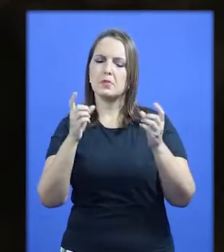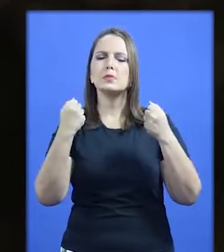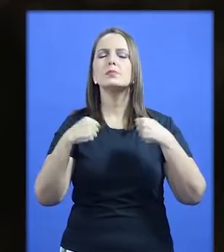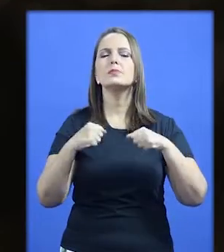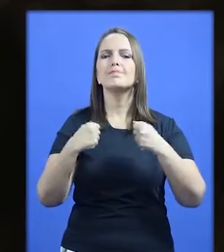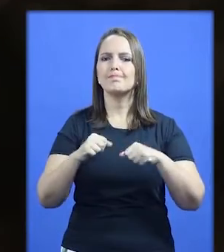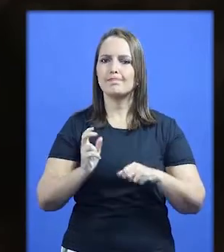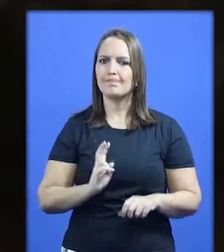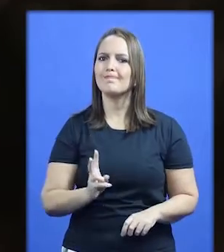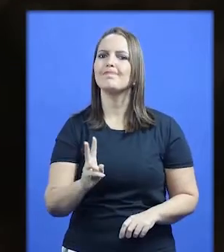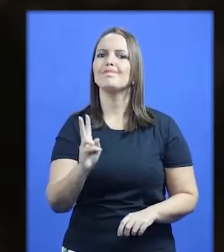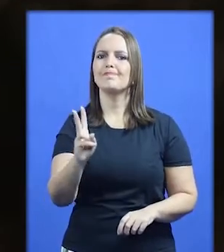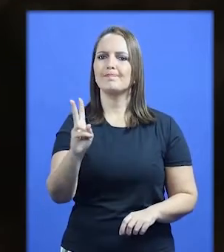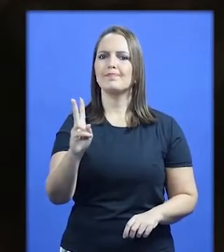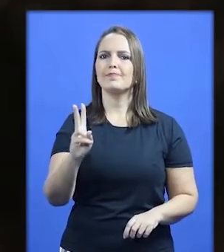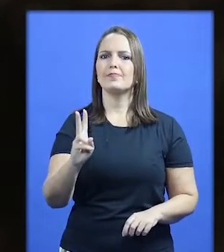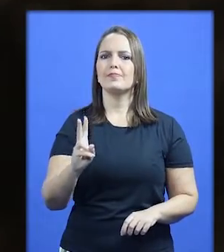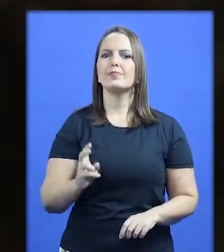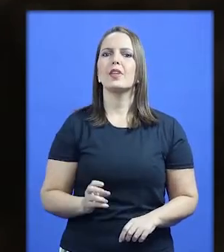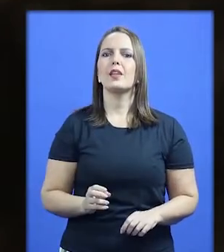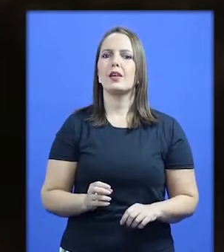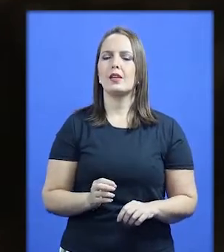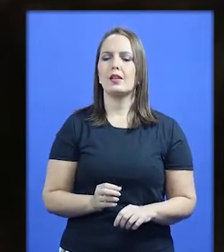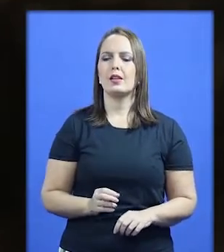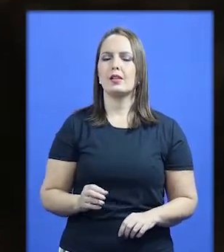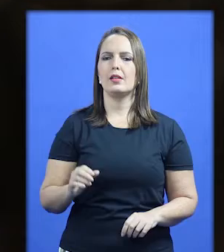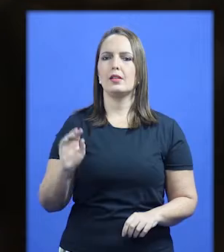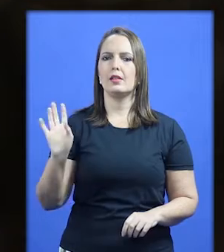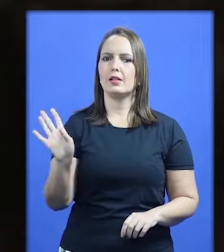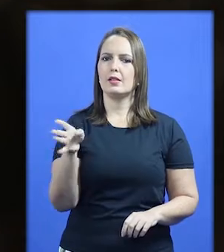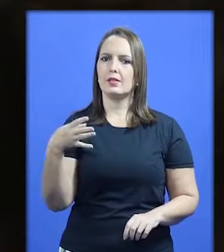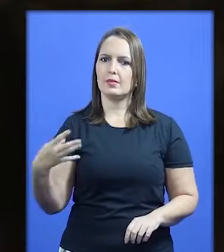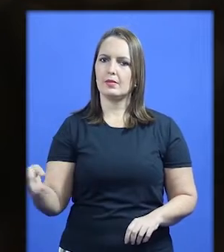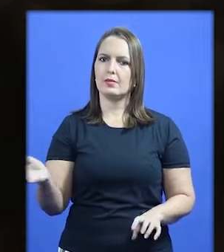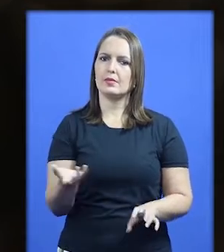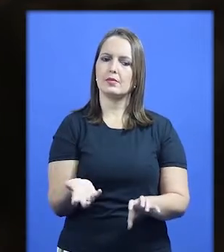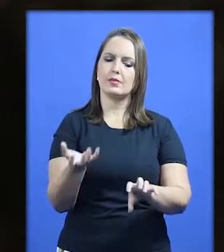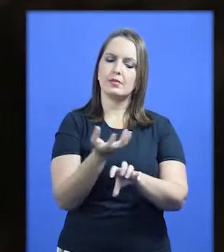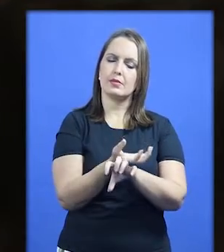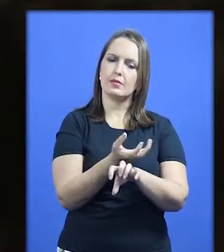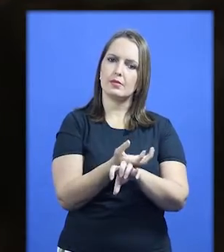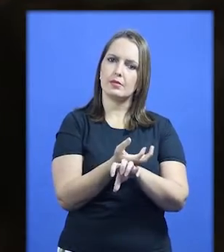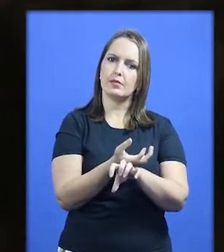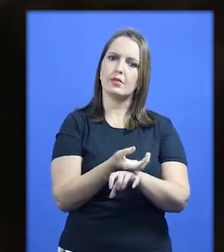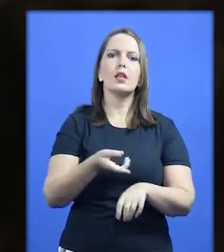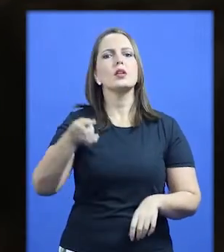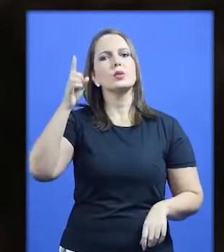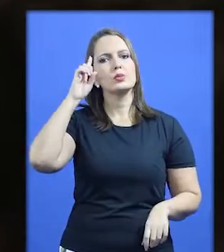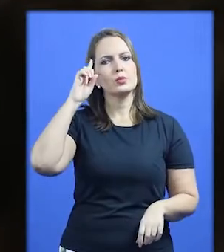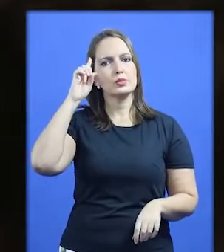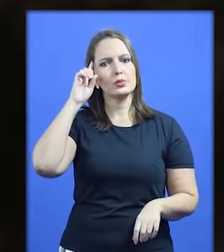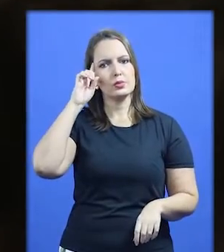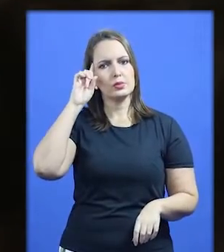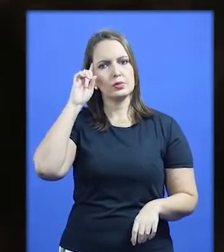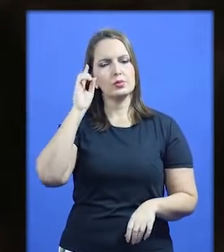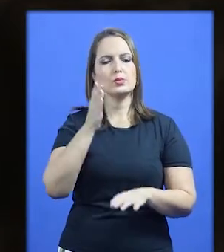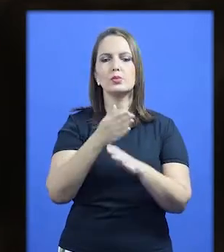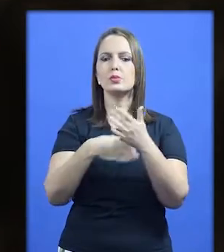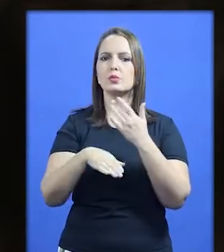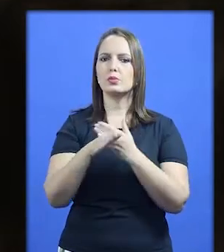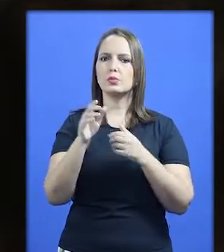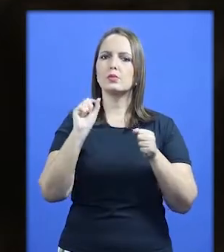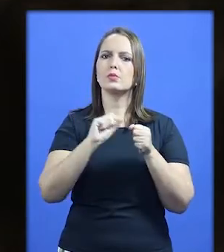ser seguido. Dessa forma, na nossa matriz curricular, no nosso dia a dia e nas nossas